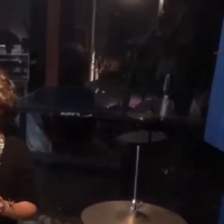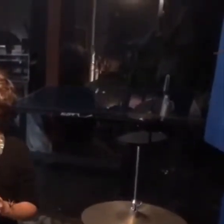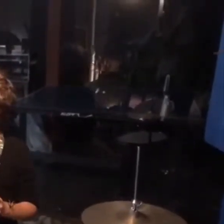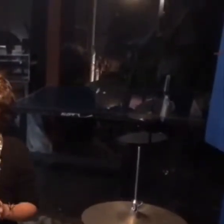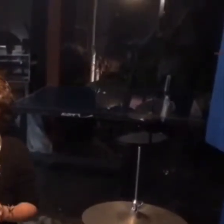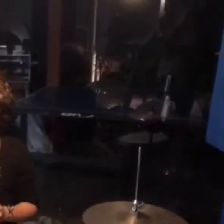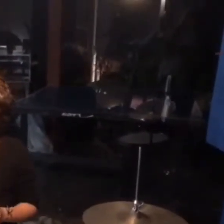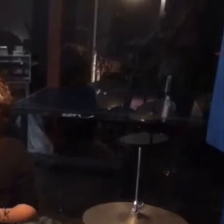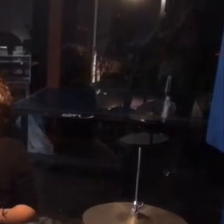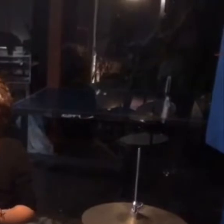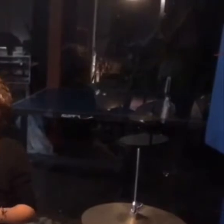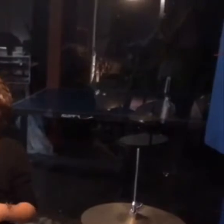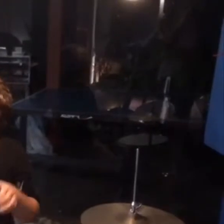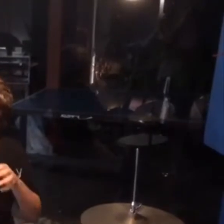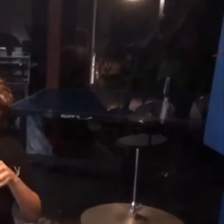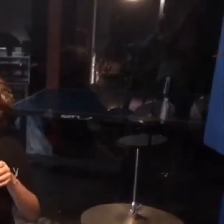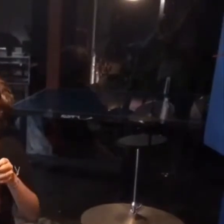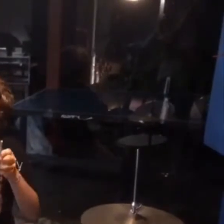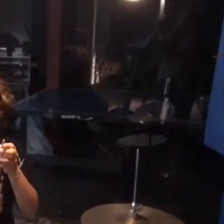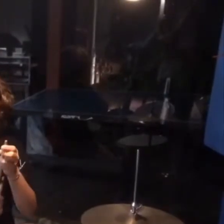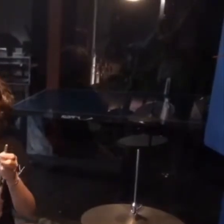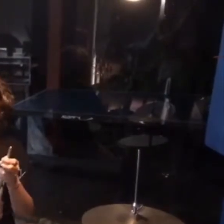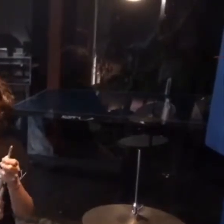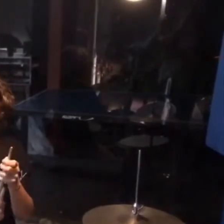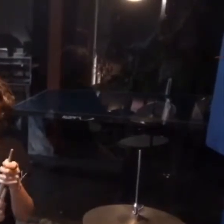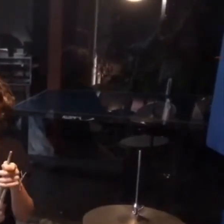Aprenda a ser bom.